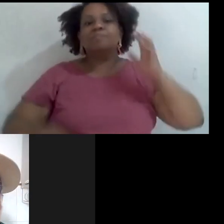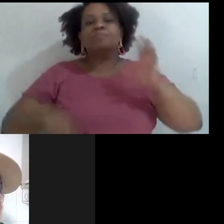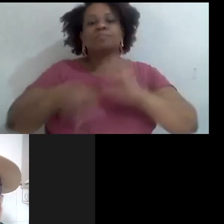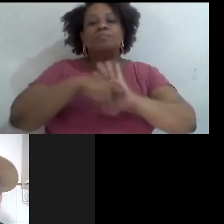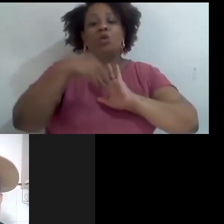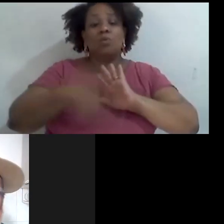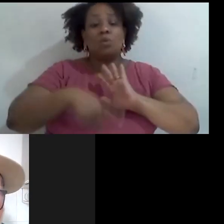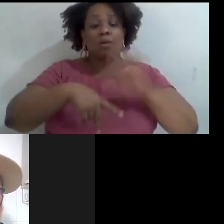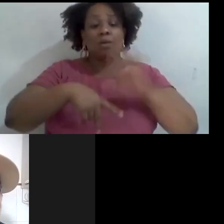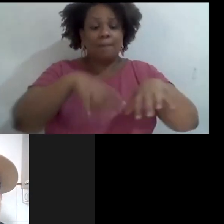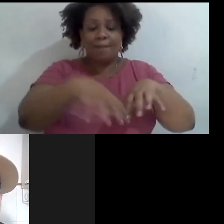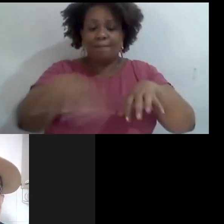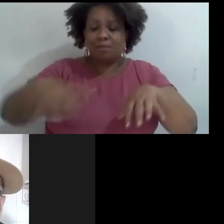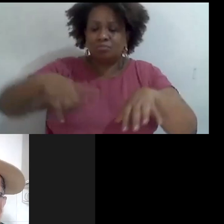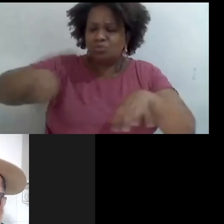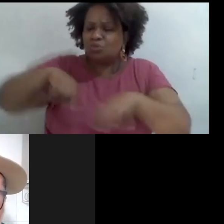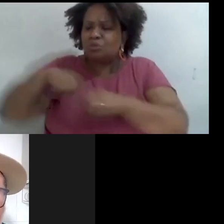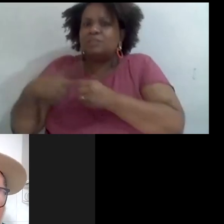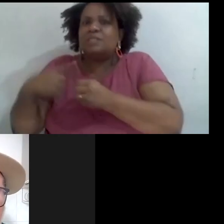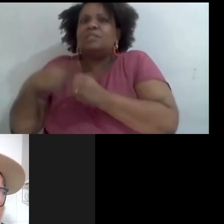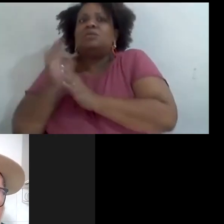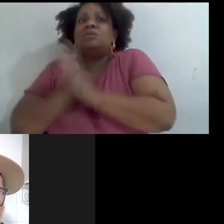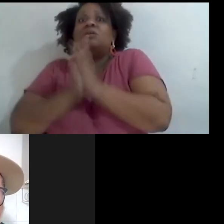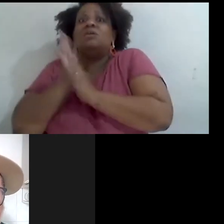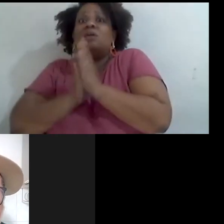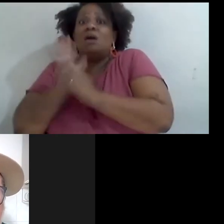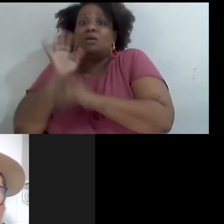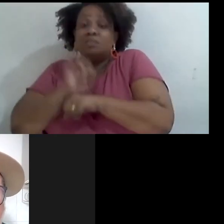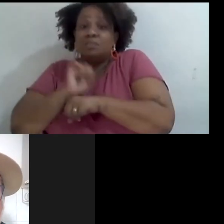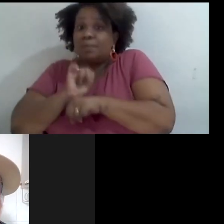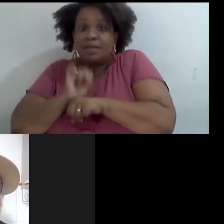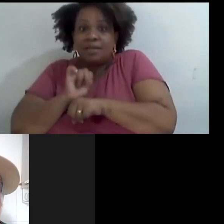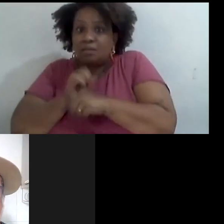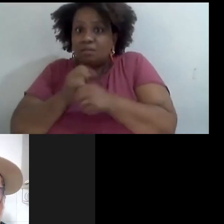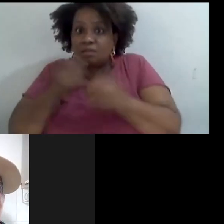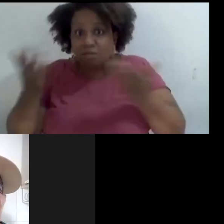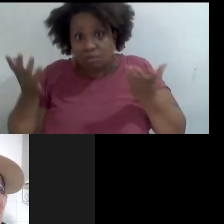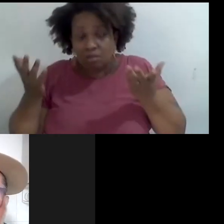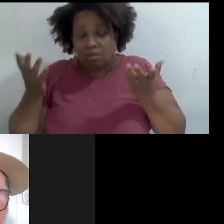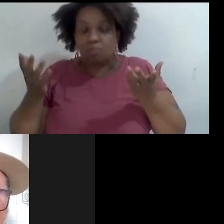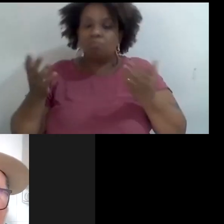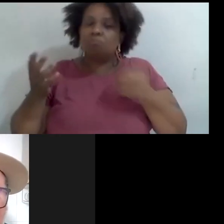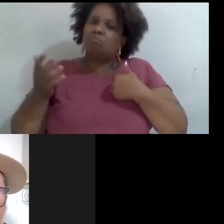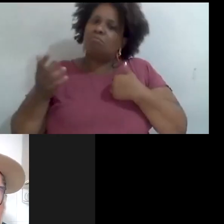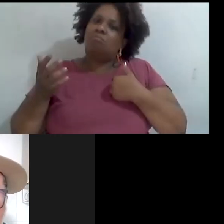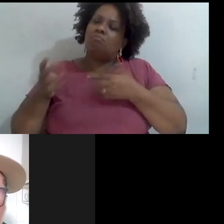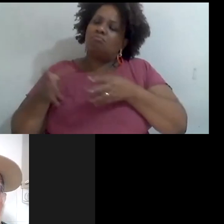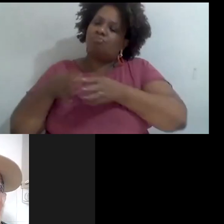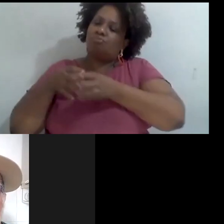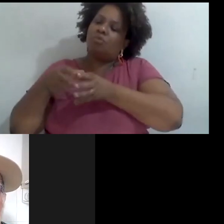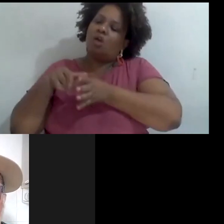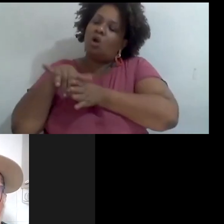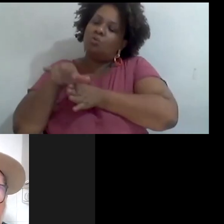tão esperada pelo povo do interior do Estado. Aí, enquanto conselho, enquanto órgão